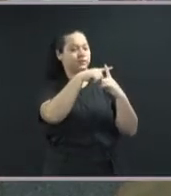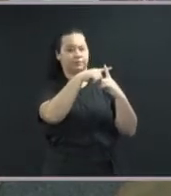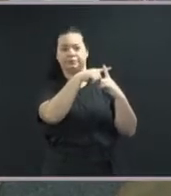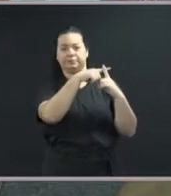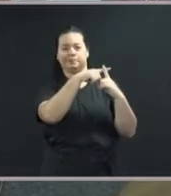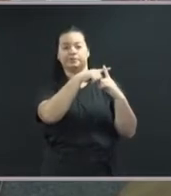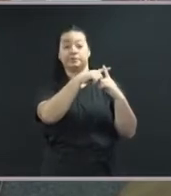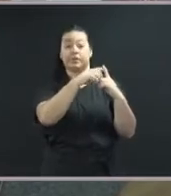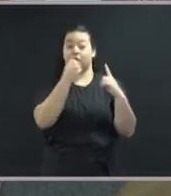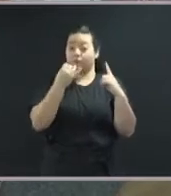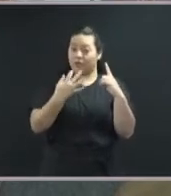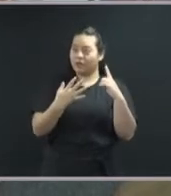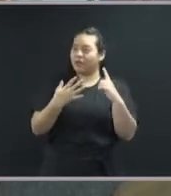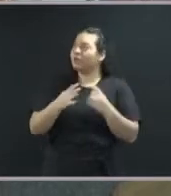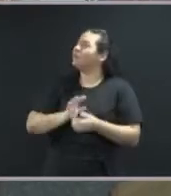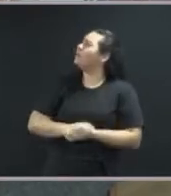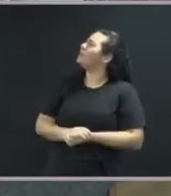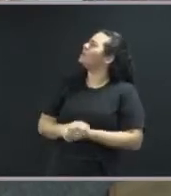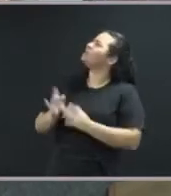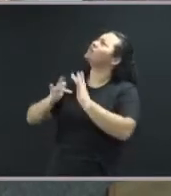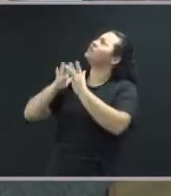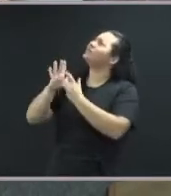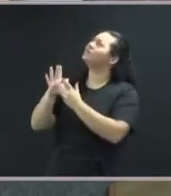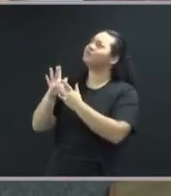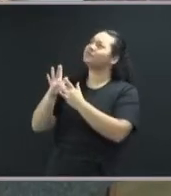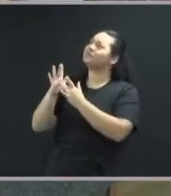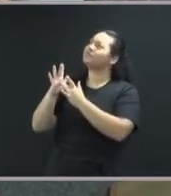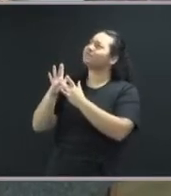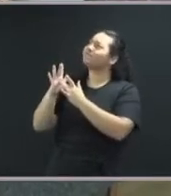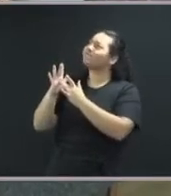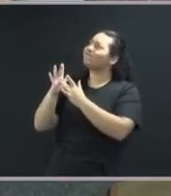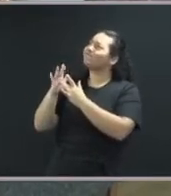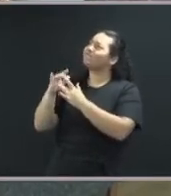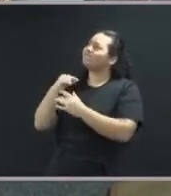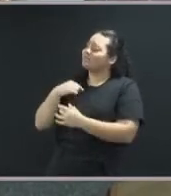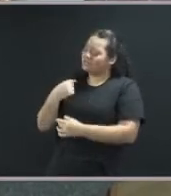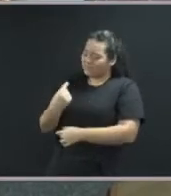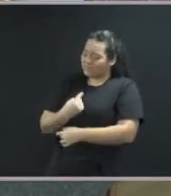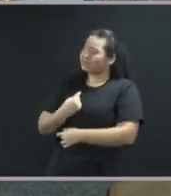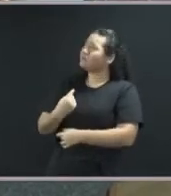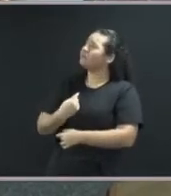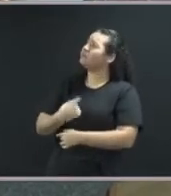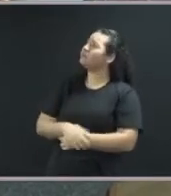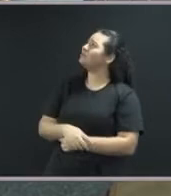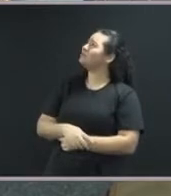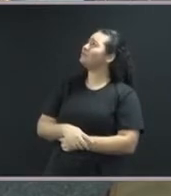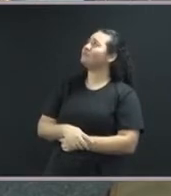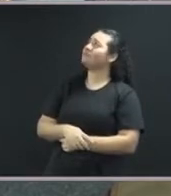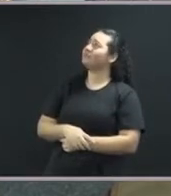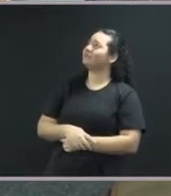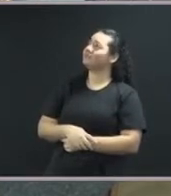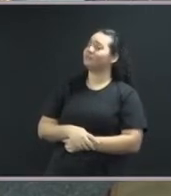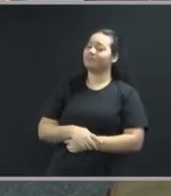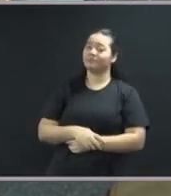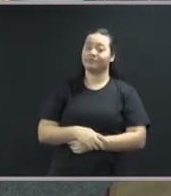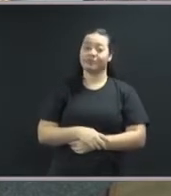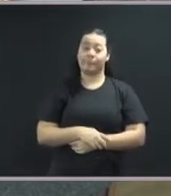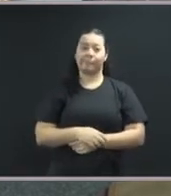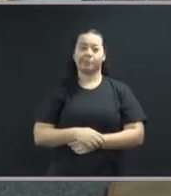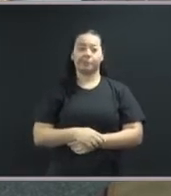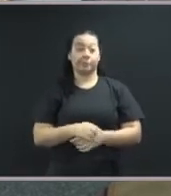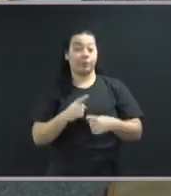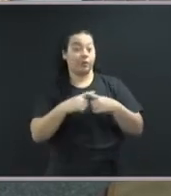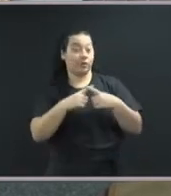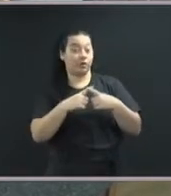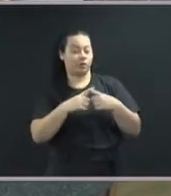sempre em santidade, em comunhão com o Pai, naquele momento ele se viu sozinho, porque o meu e o teu pecado estava sobre